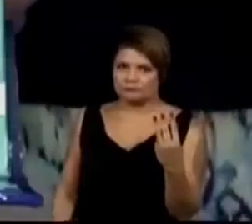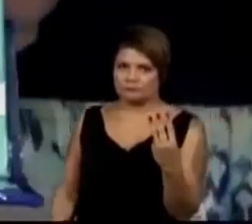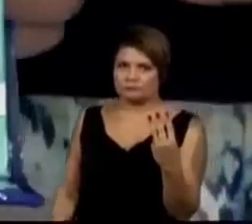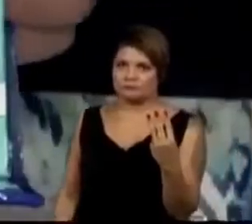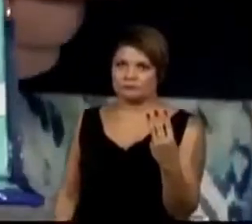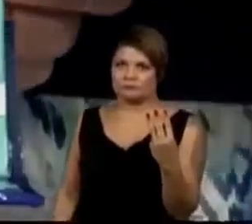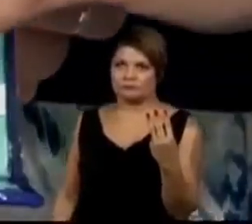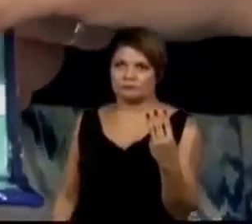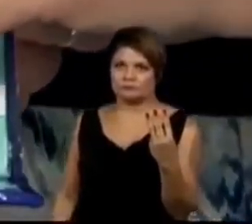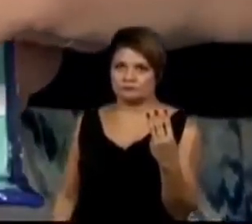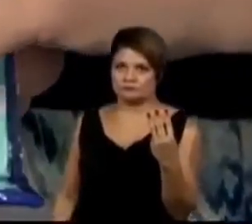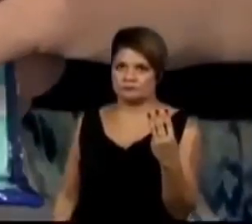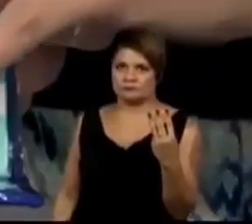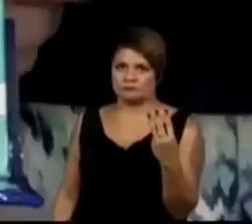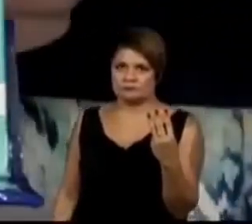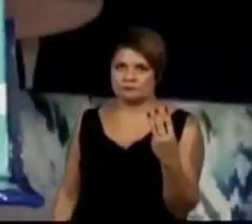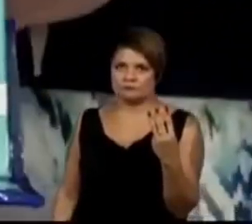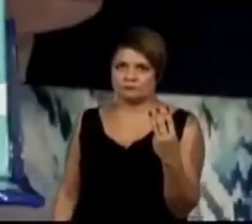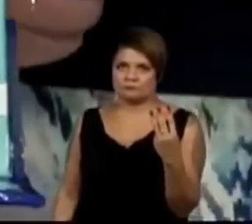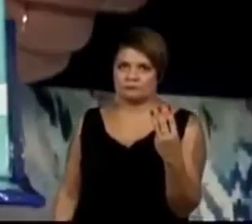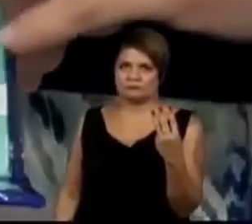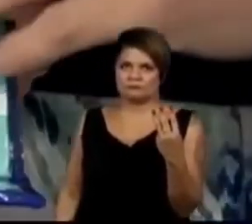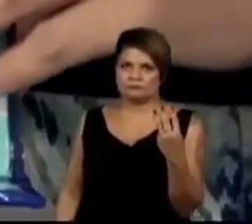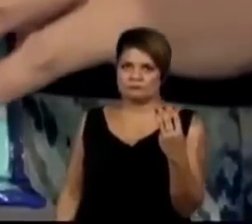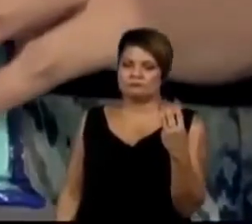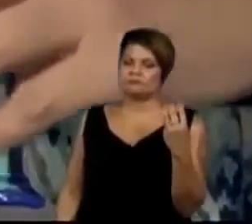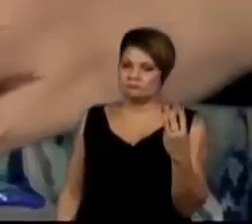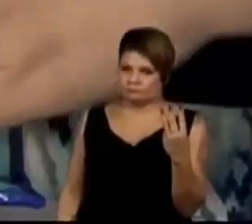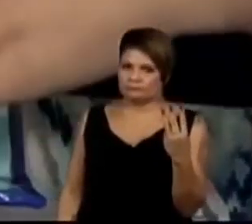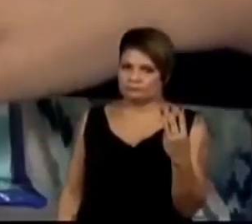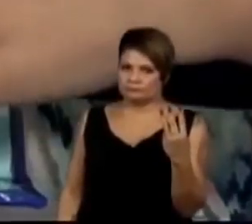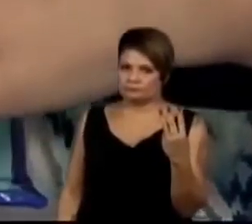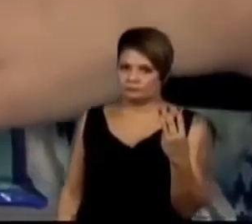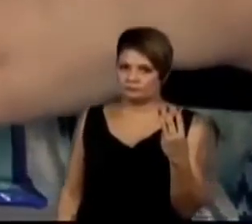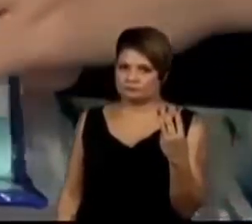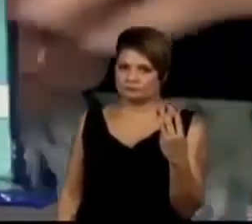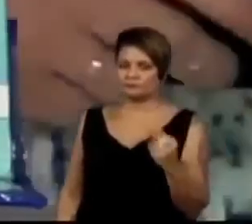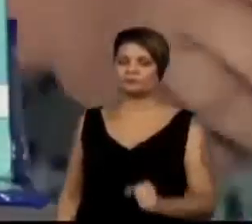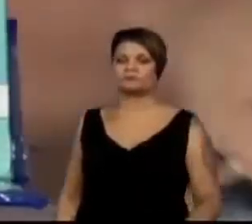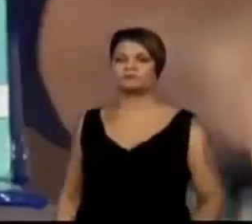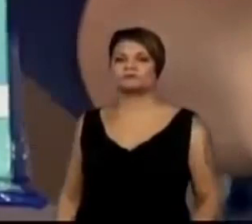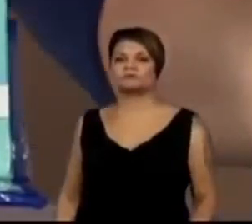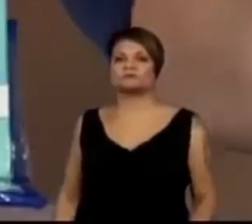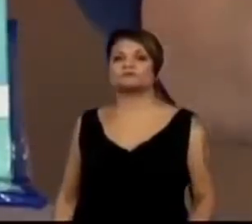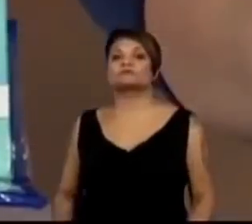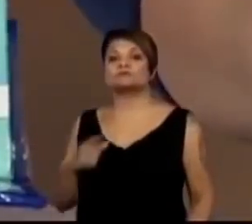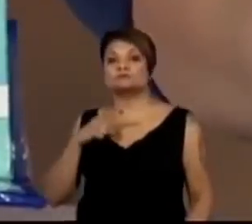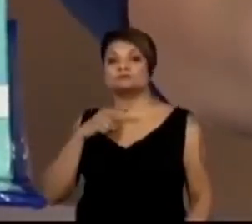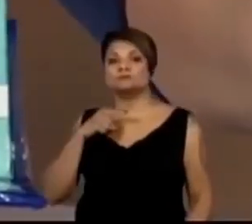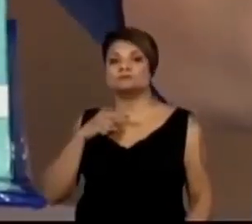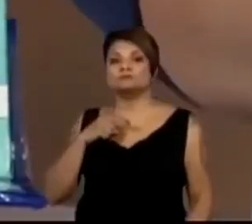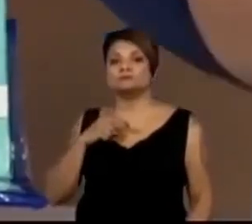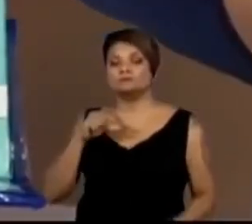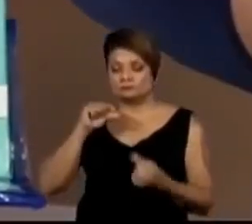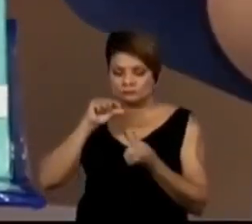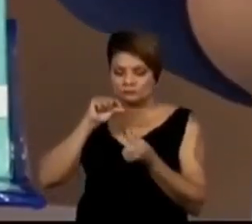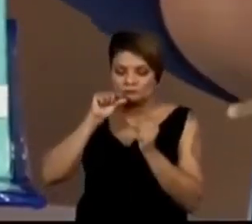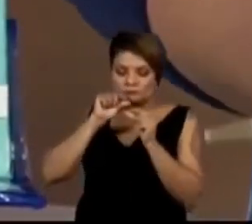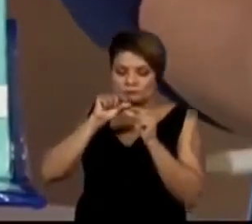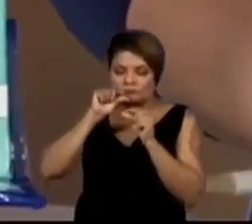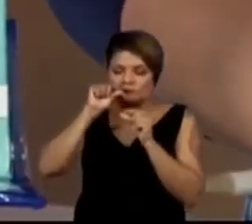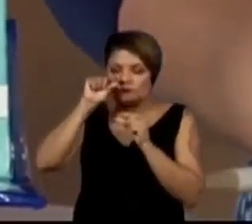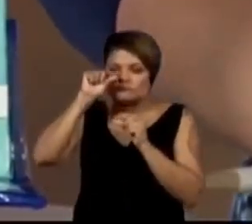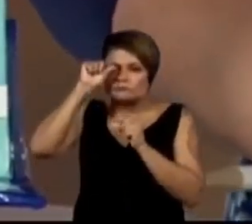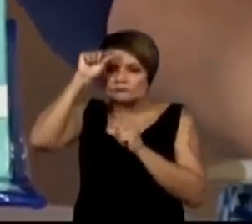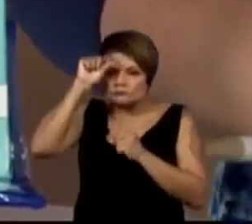10, 20, 30. Barrinhas de 30. 10. Isso. E aí eu tenho? 7. Preciso unidades. De